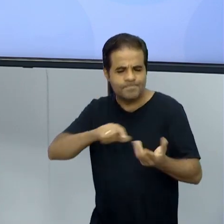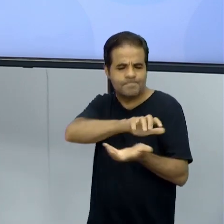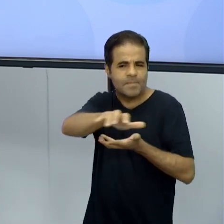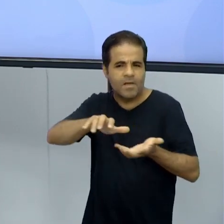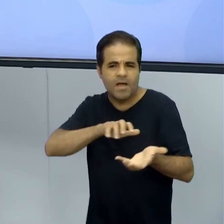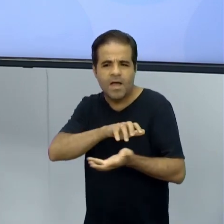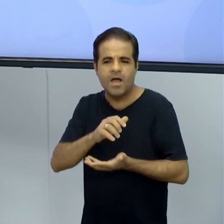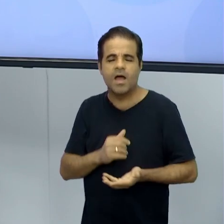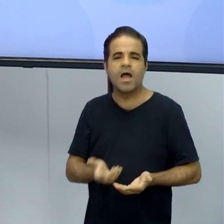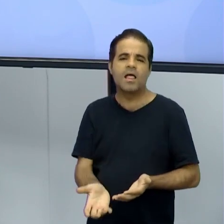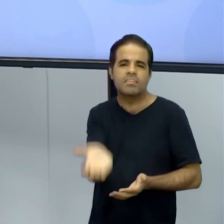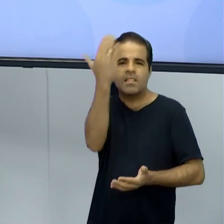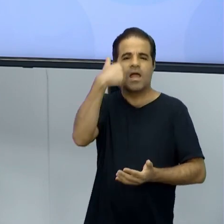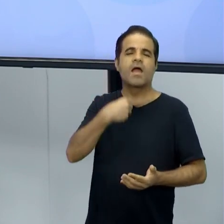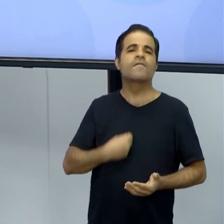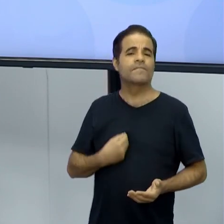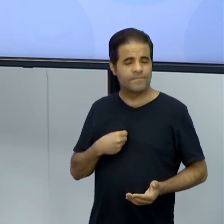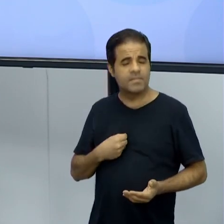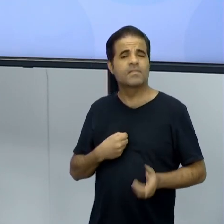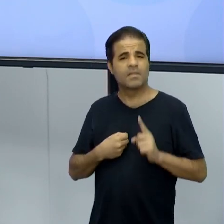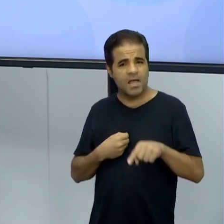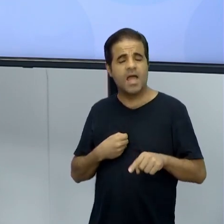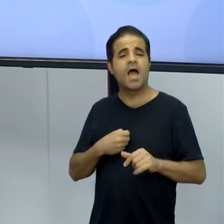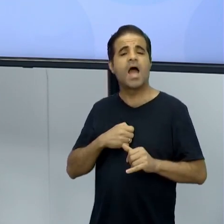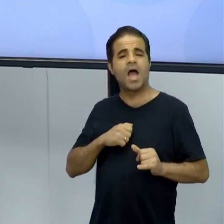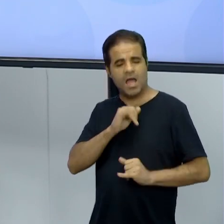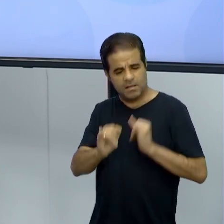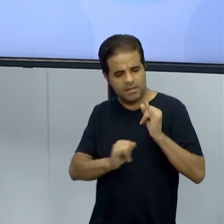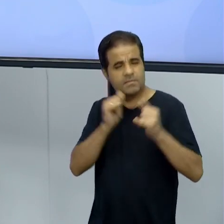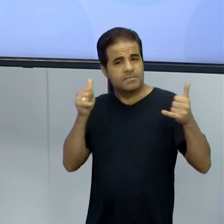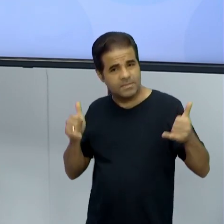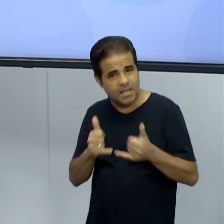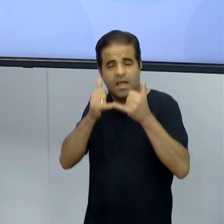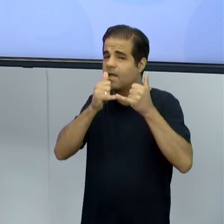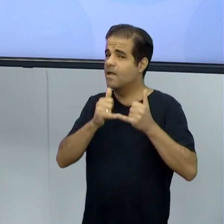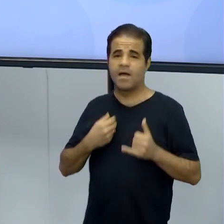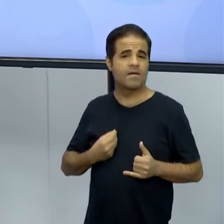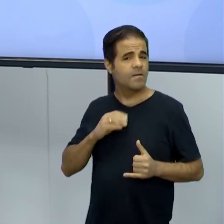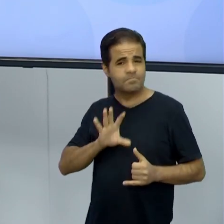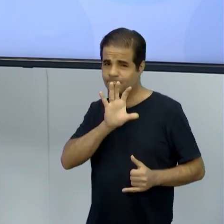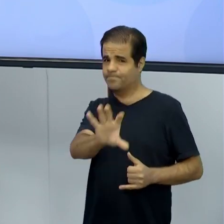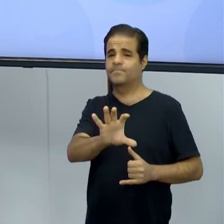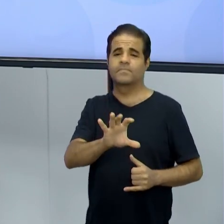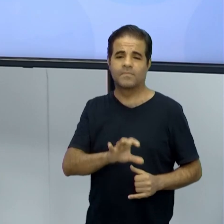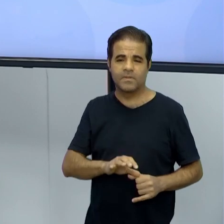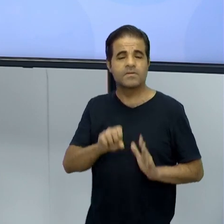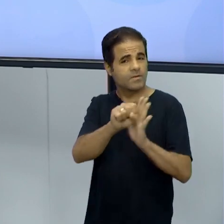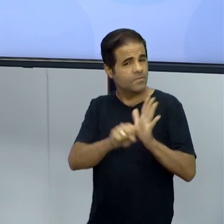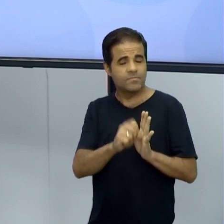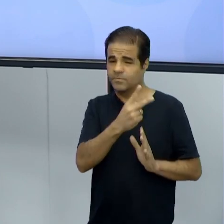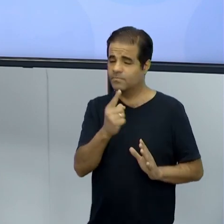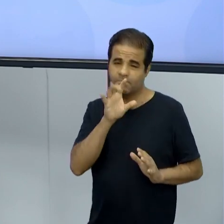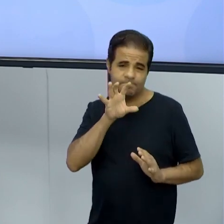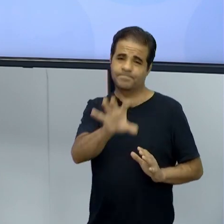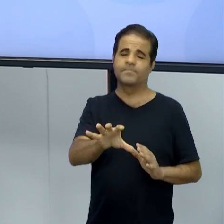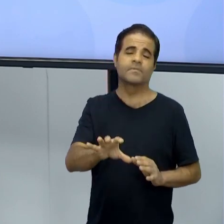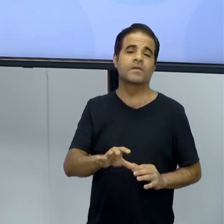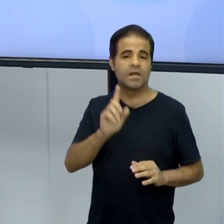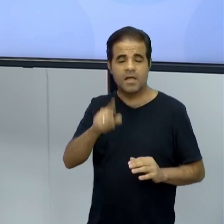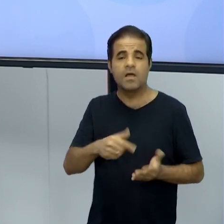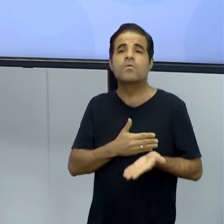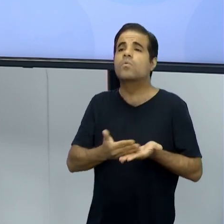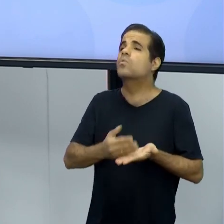quando esse conflito vai na vida real. E a internet, ela é vida real acontecendo. no século XXI é isto, tá certo? Então, qual é